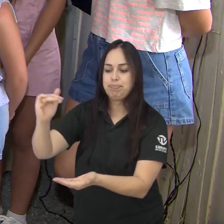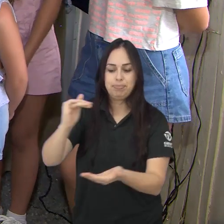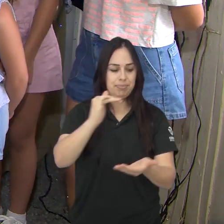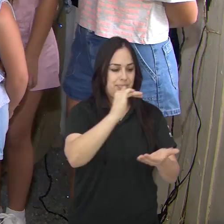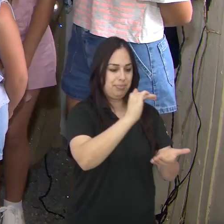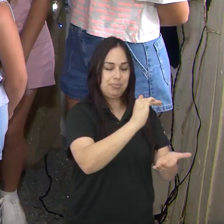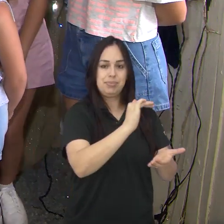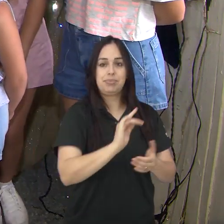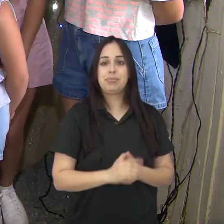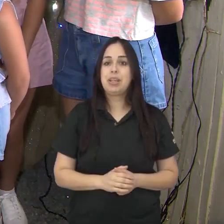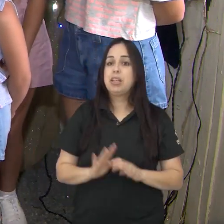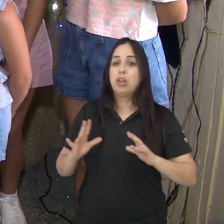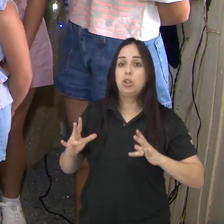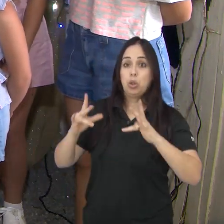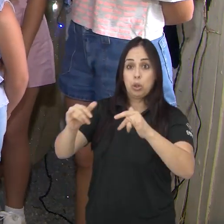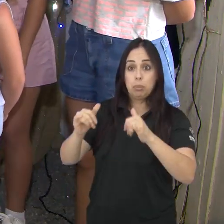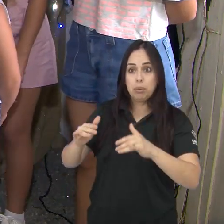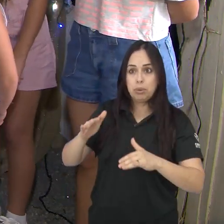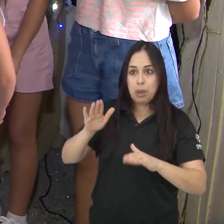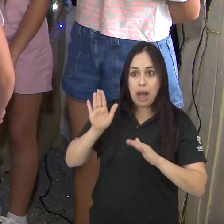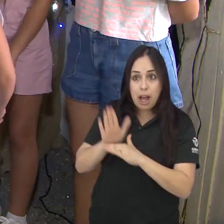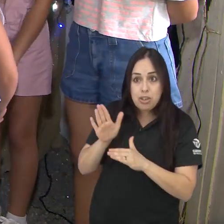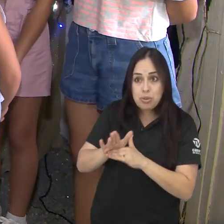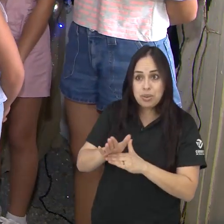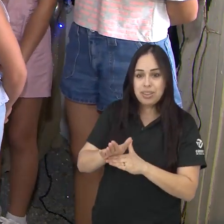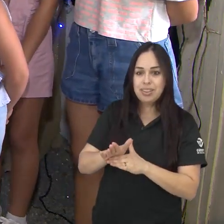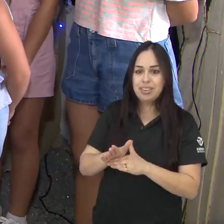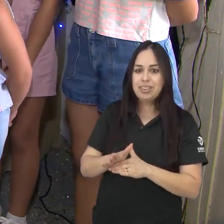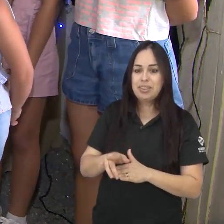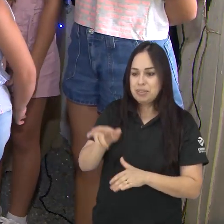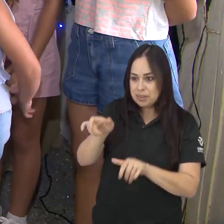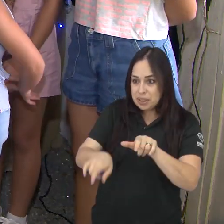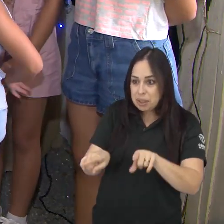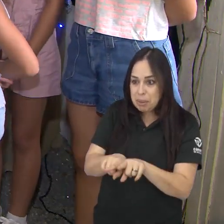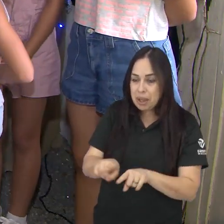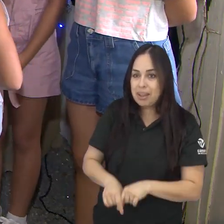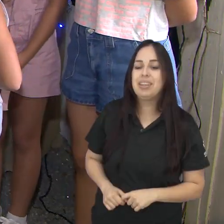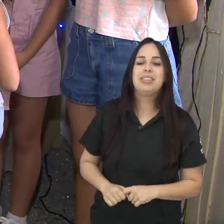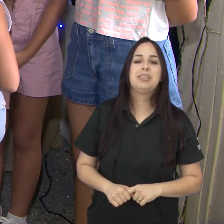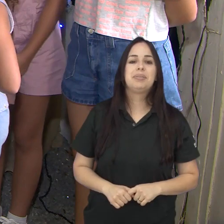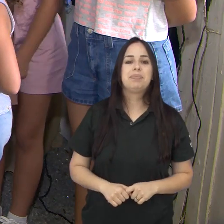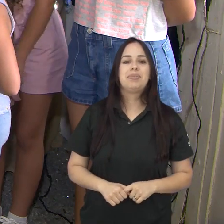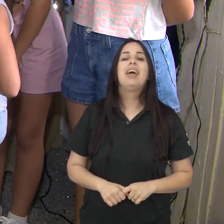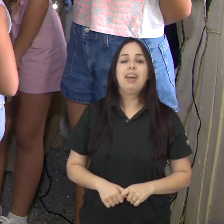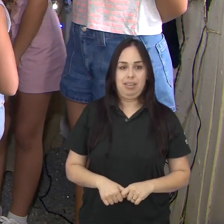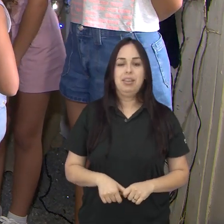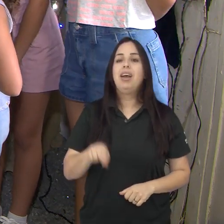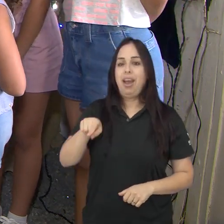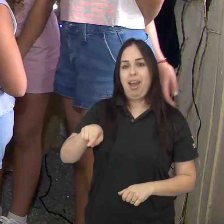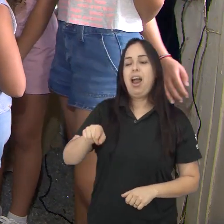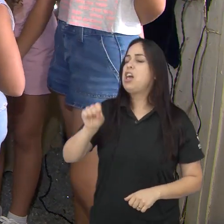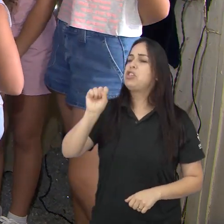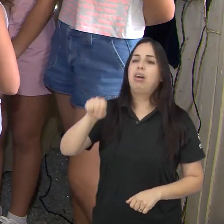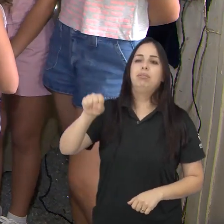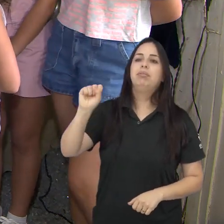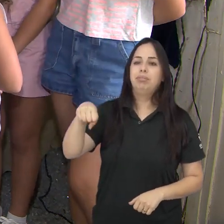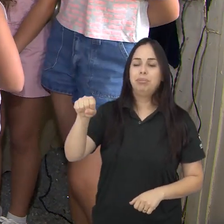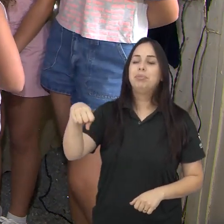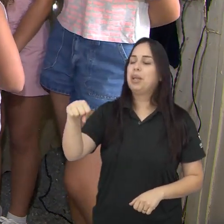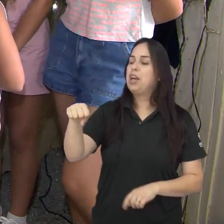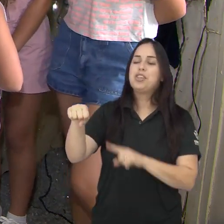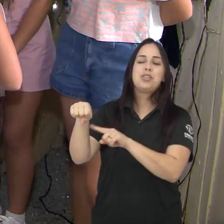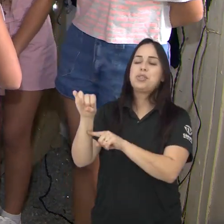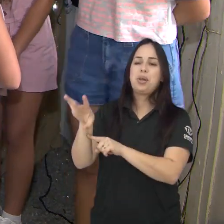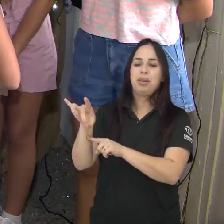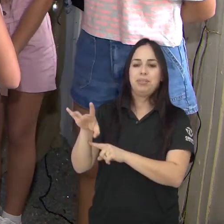com Jesus, né, filha? Então todo mundo tem uma participação mesmo, até você, seus primos. Não, então ela